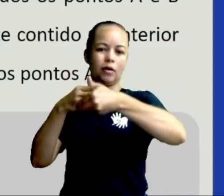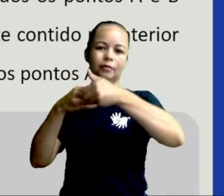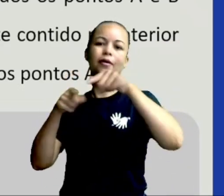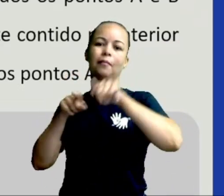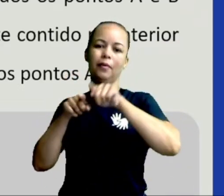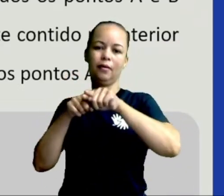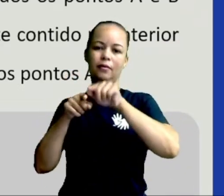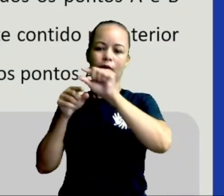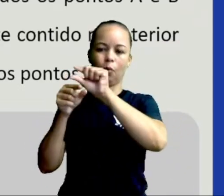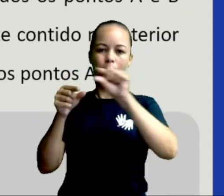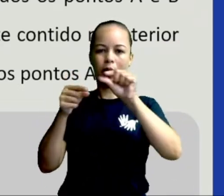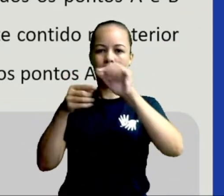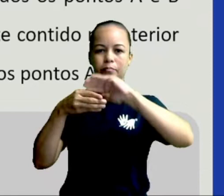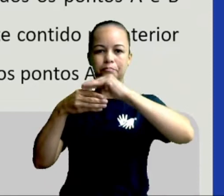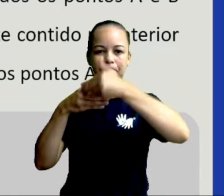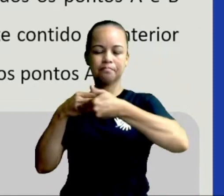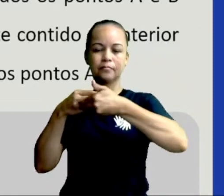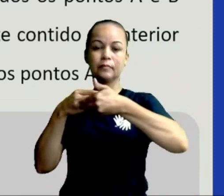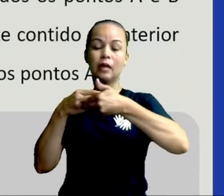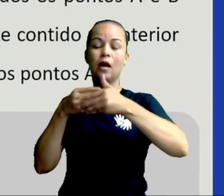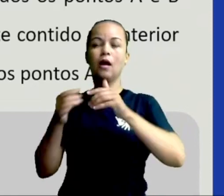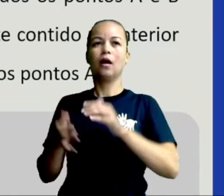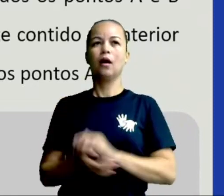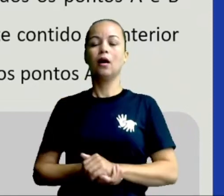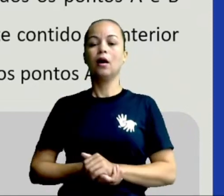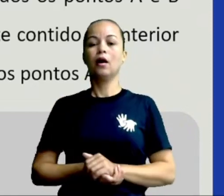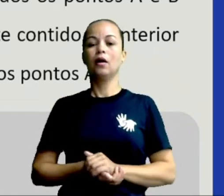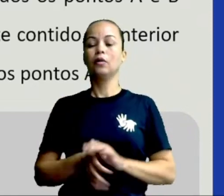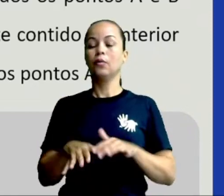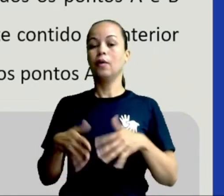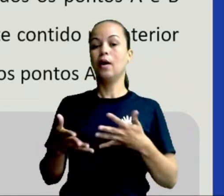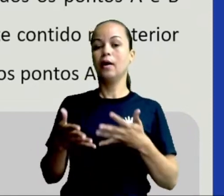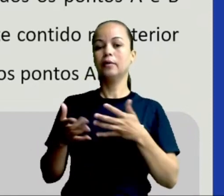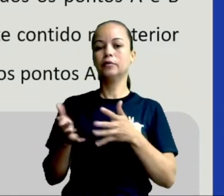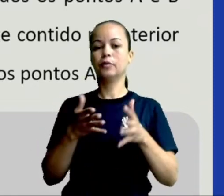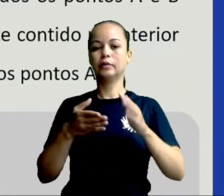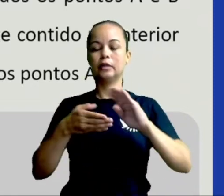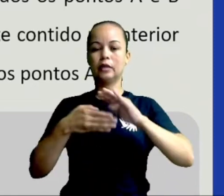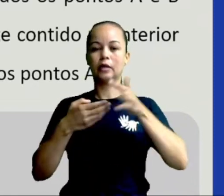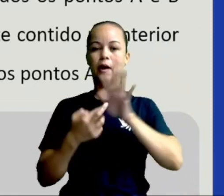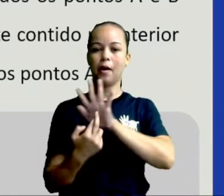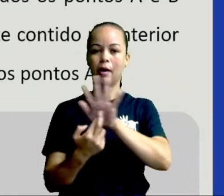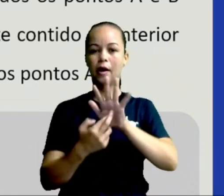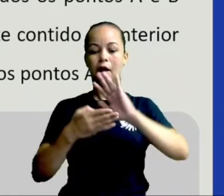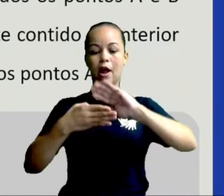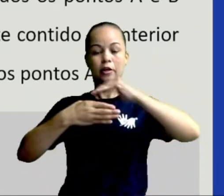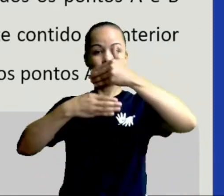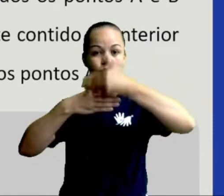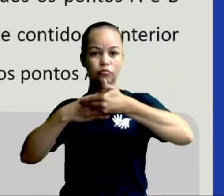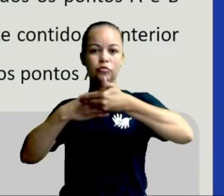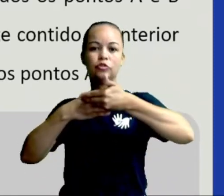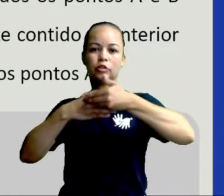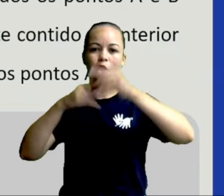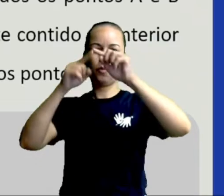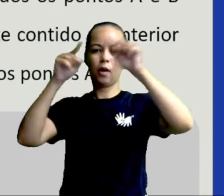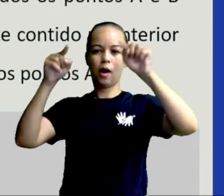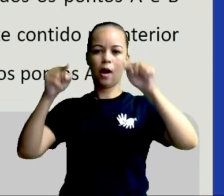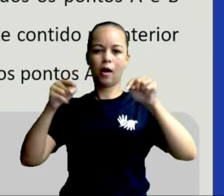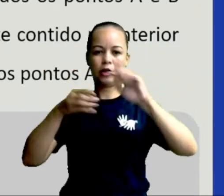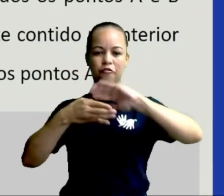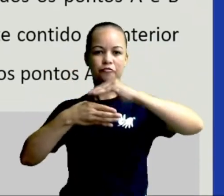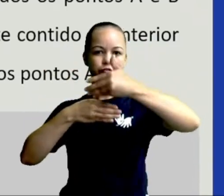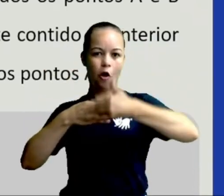exterior. Então, quando ele está aparecendo uma representação na parte exterior desse segmento de